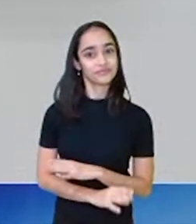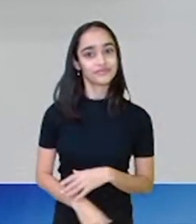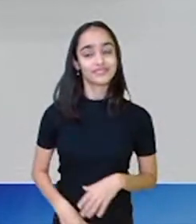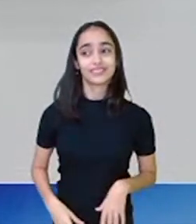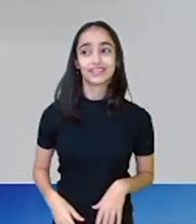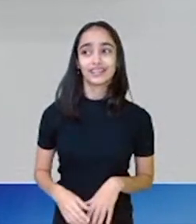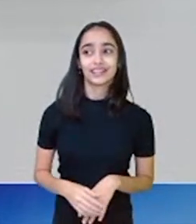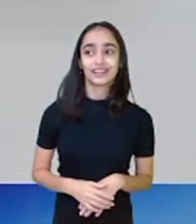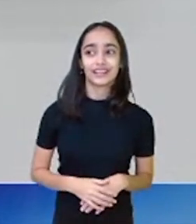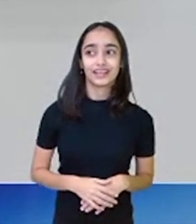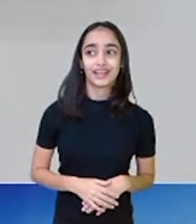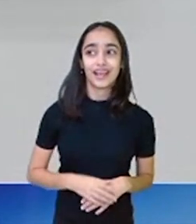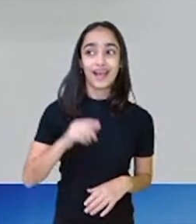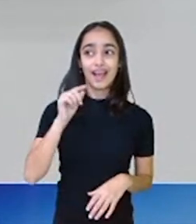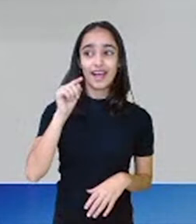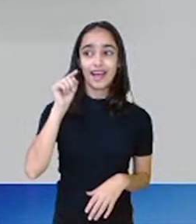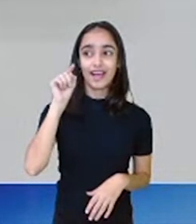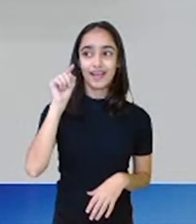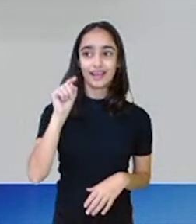Afirmativa